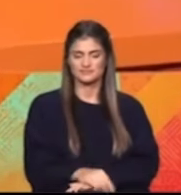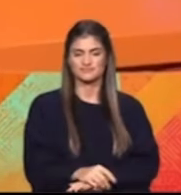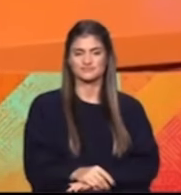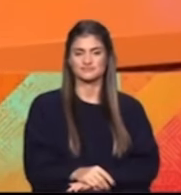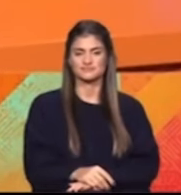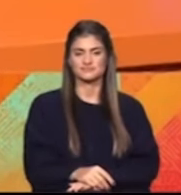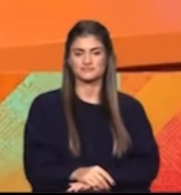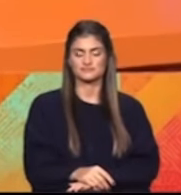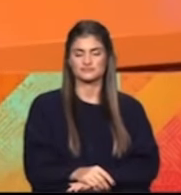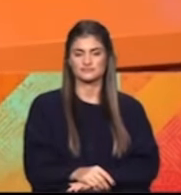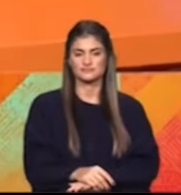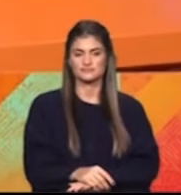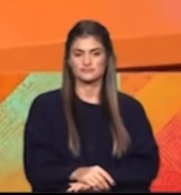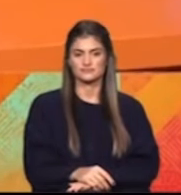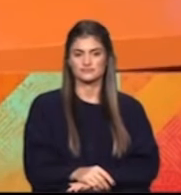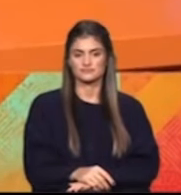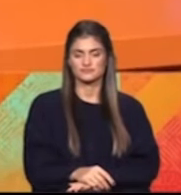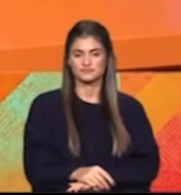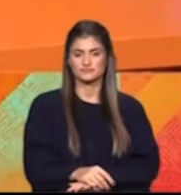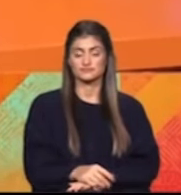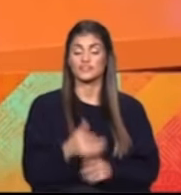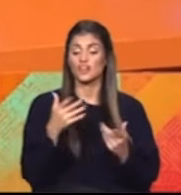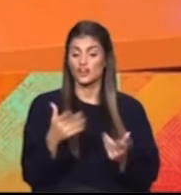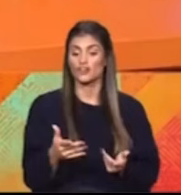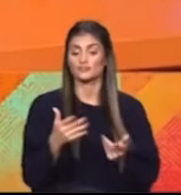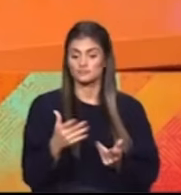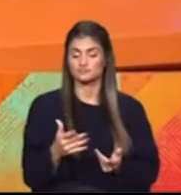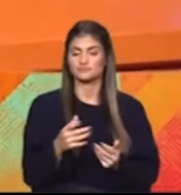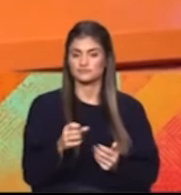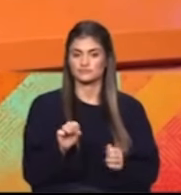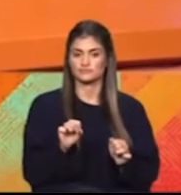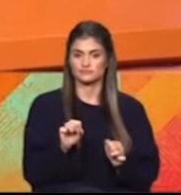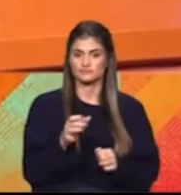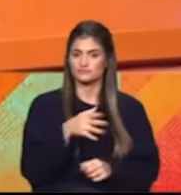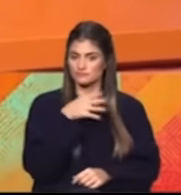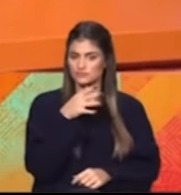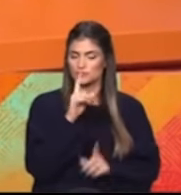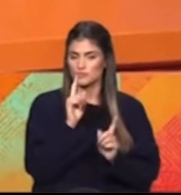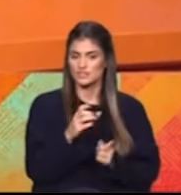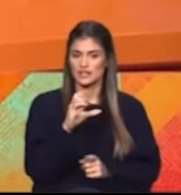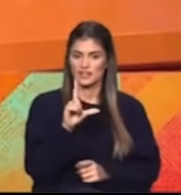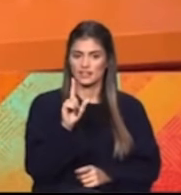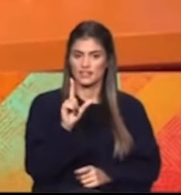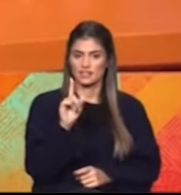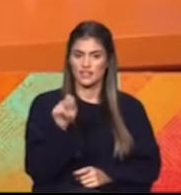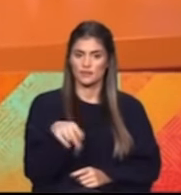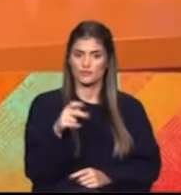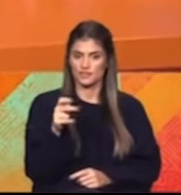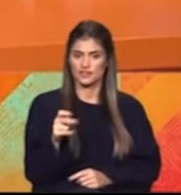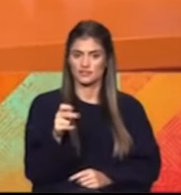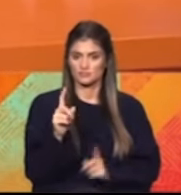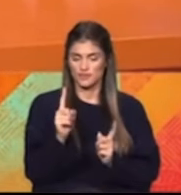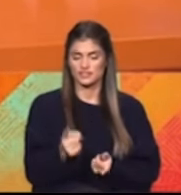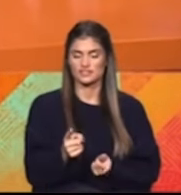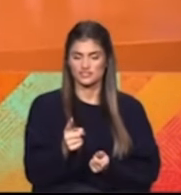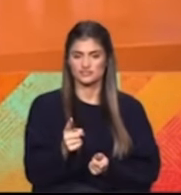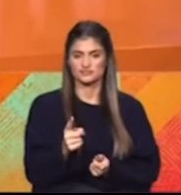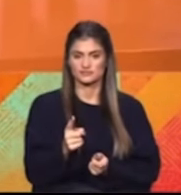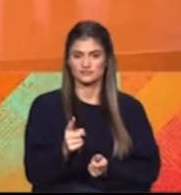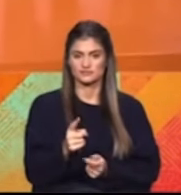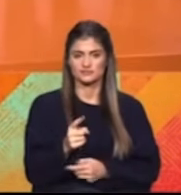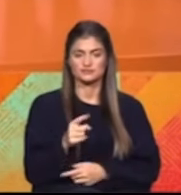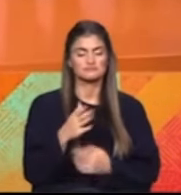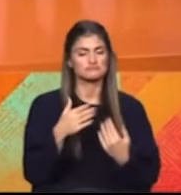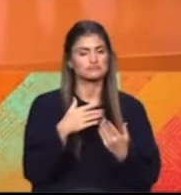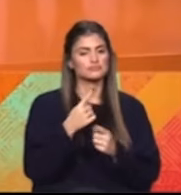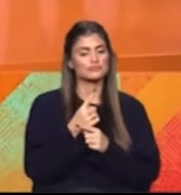Deixem-se ficar, queridas amigas. E agora, as vossas considerações, começo por ti, Cláudia, pode ser? Tu não te importas, de certeza absoluta, porque aquilo